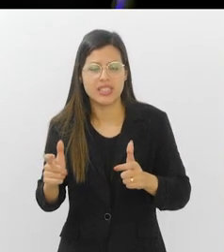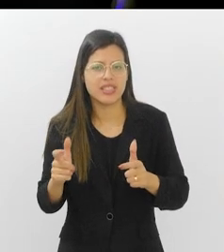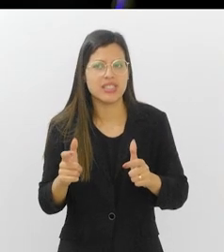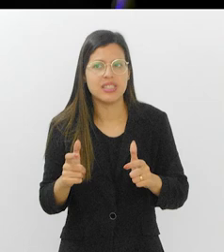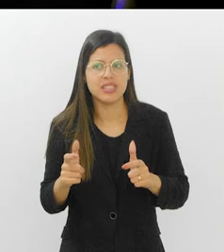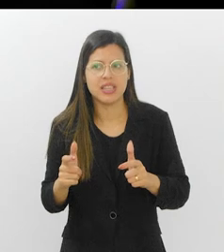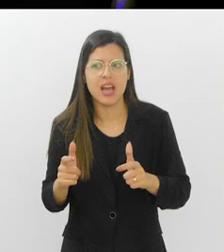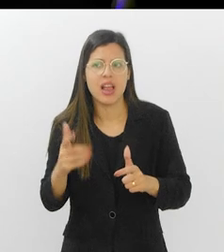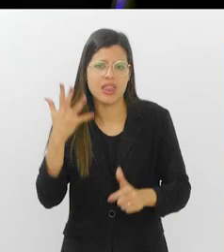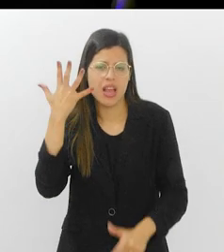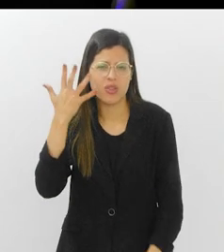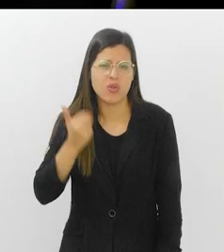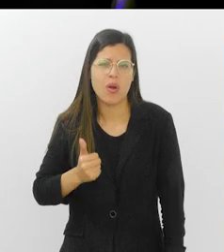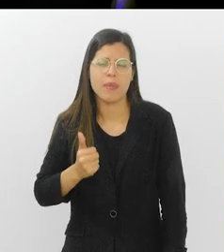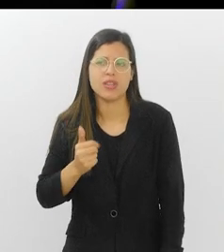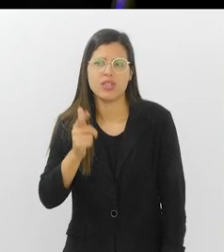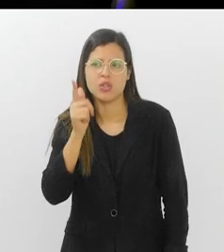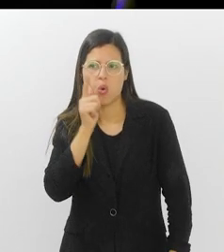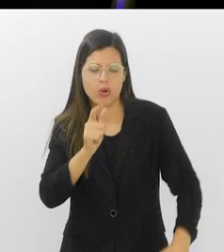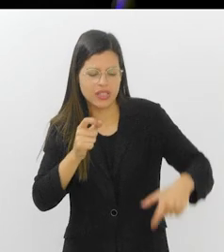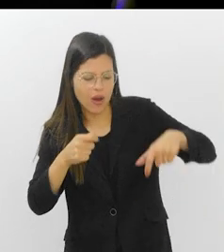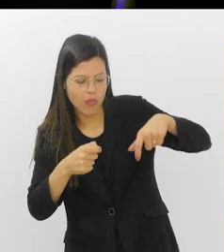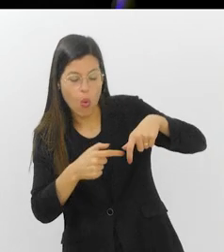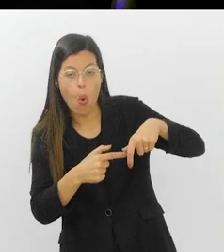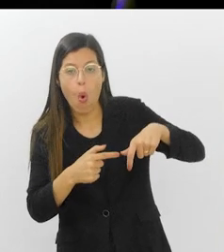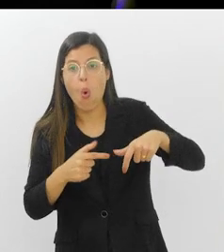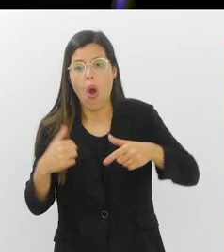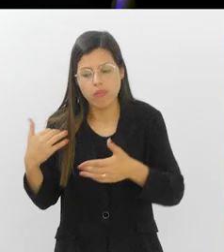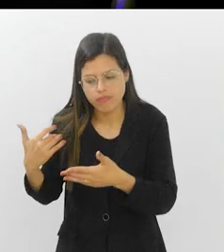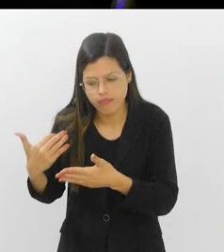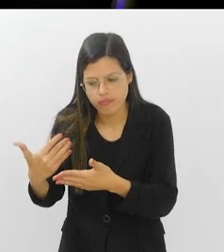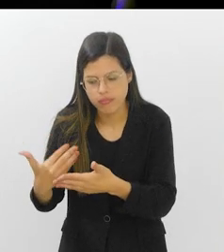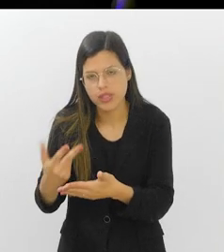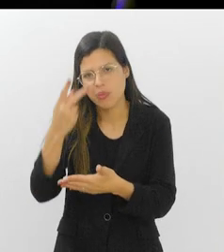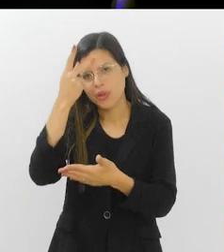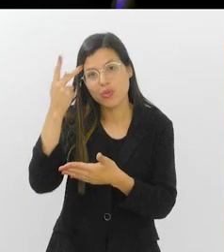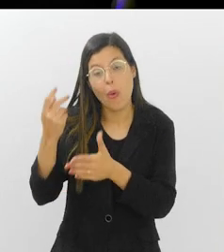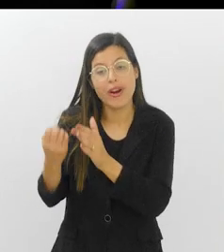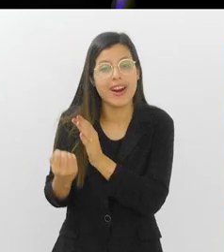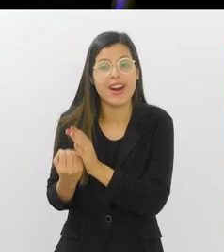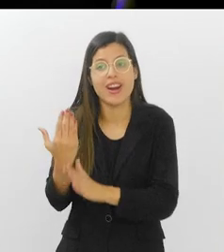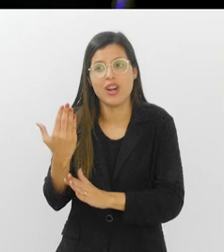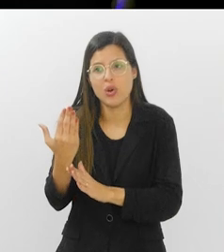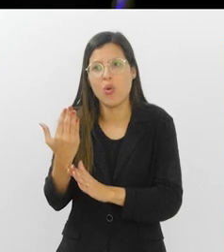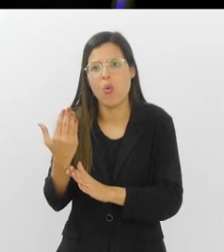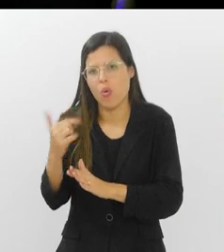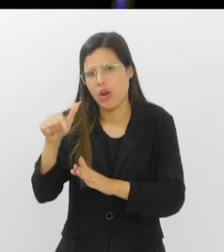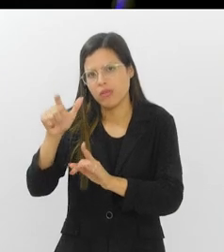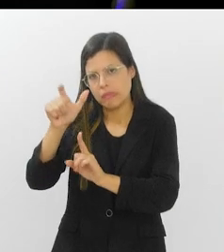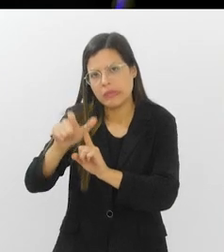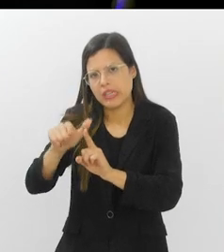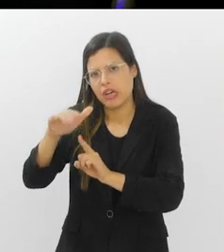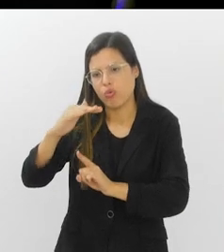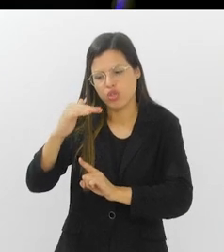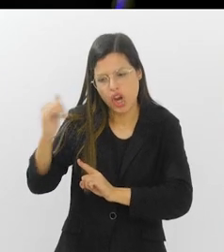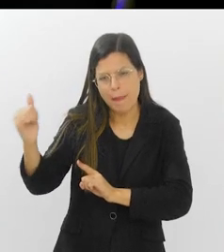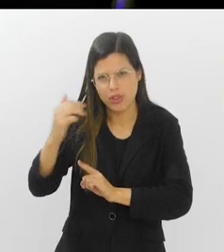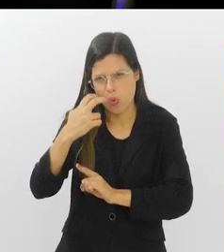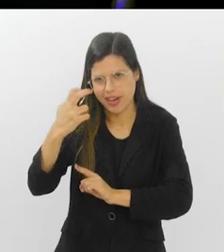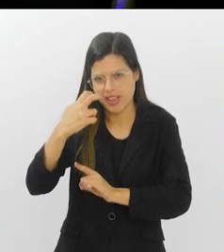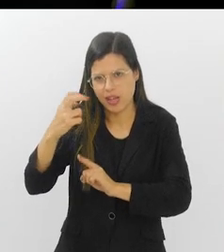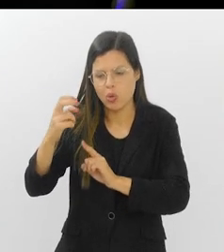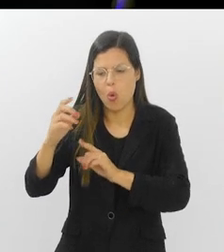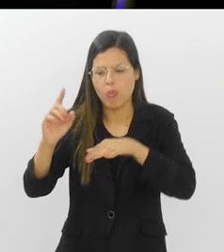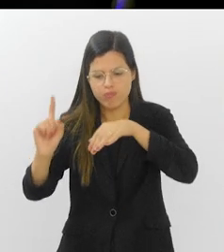localizando quase que automaticamente e aí naturalmente a gente acertava o gol só que de um tempo para cá o pessoal eh criou essa figura do